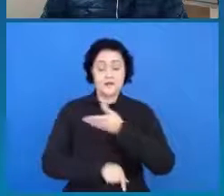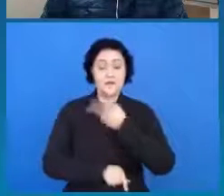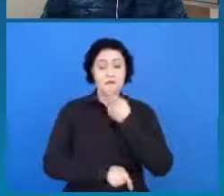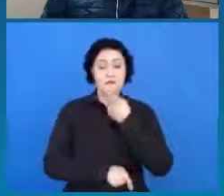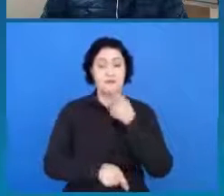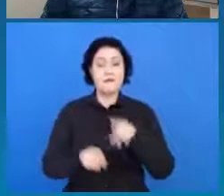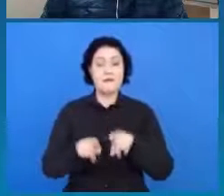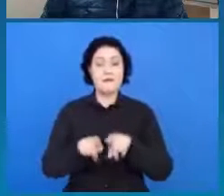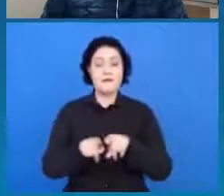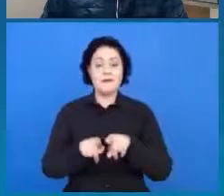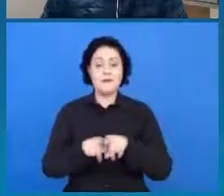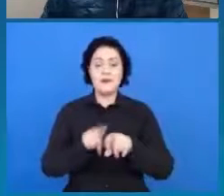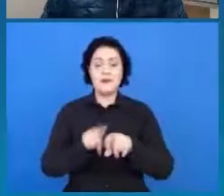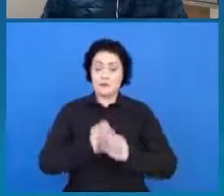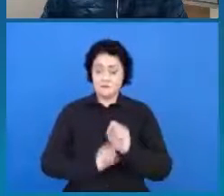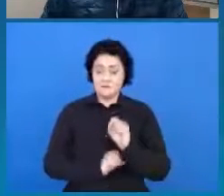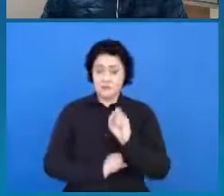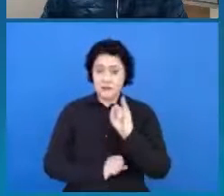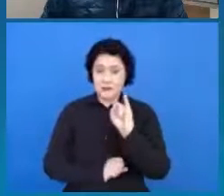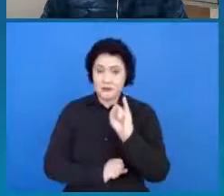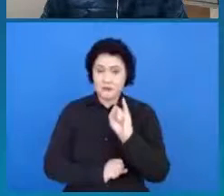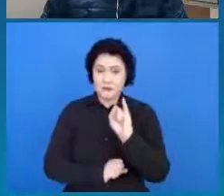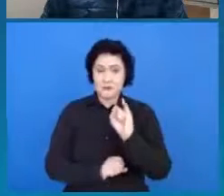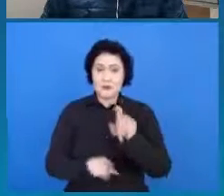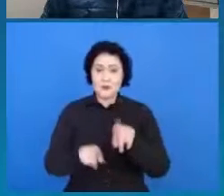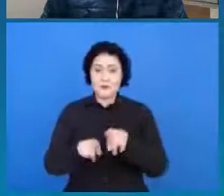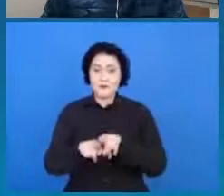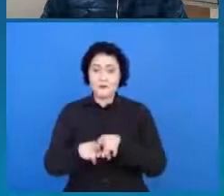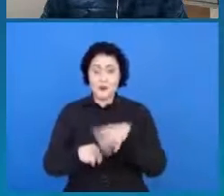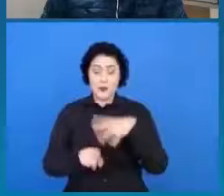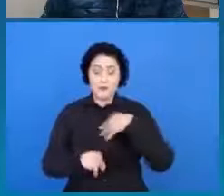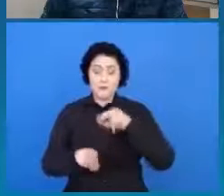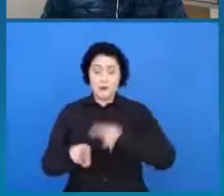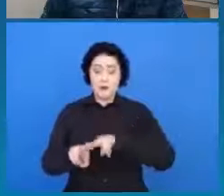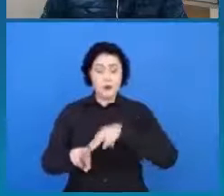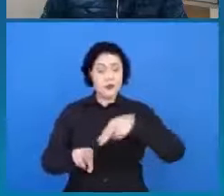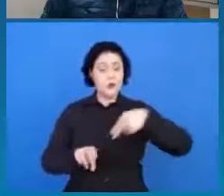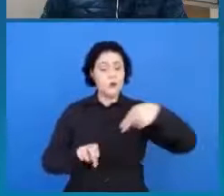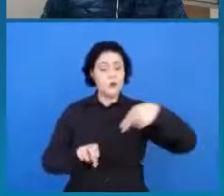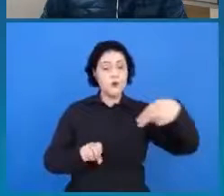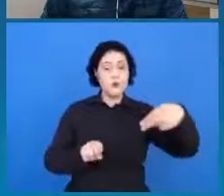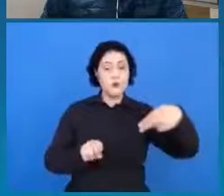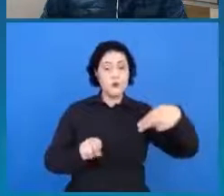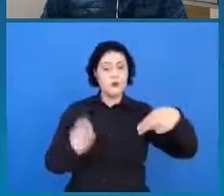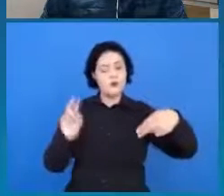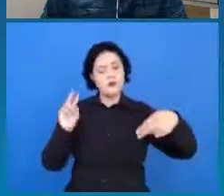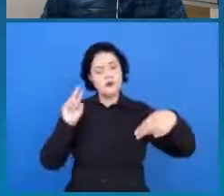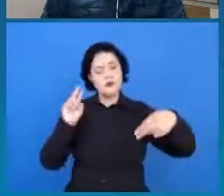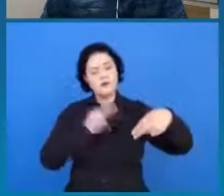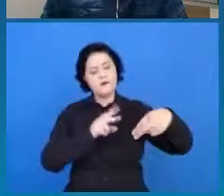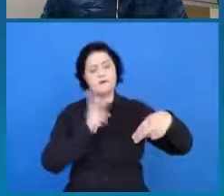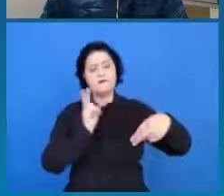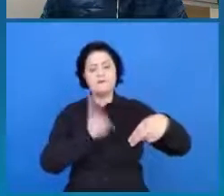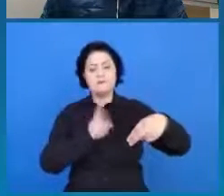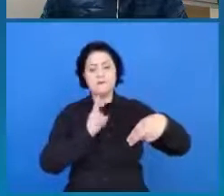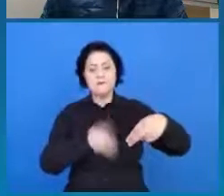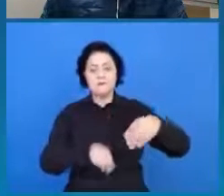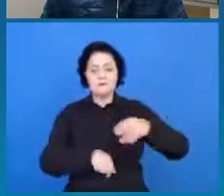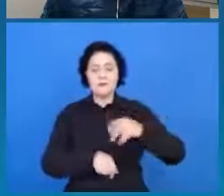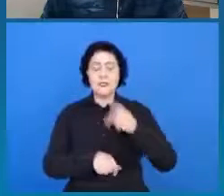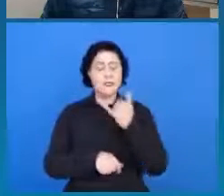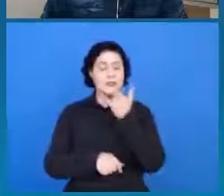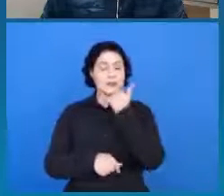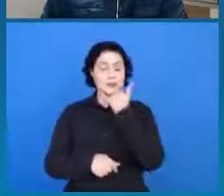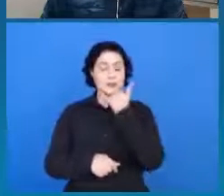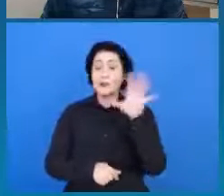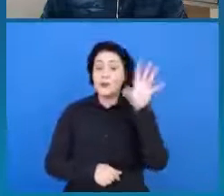dizendo que quando desencarnou o seu filho ela ouvia constantemente Um Momento